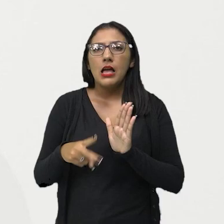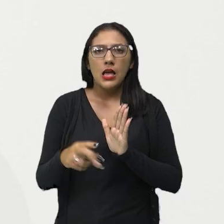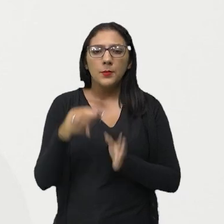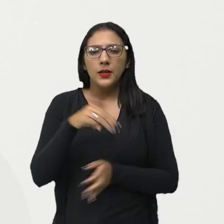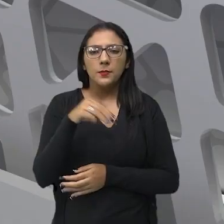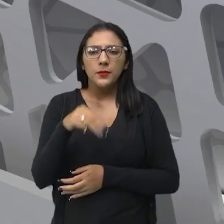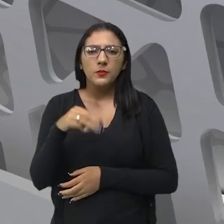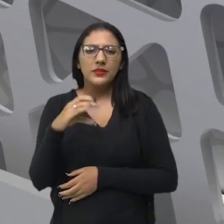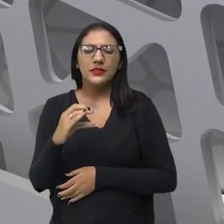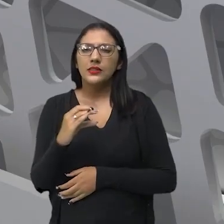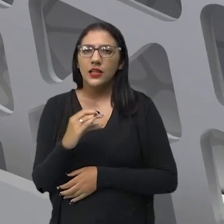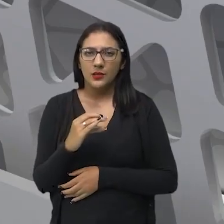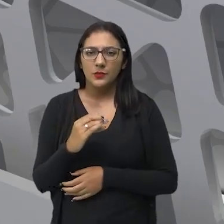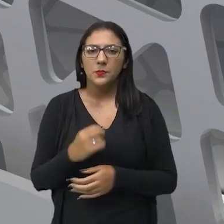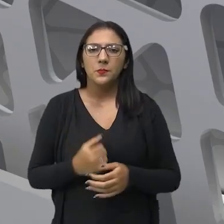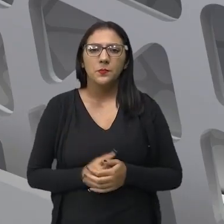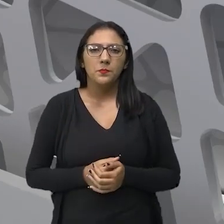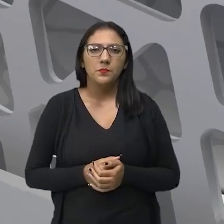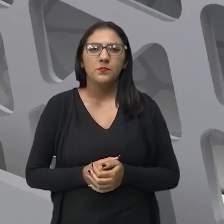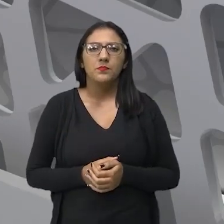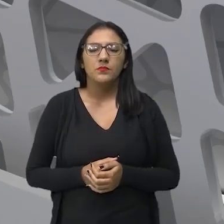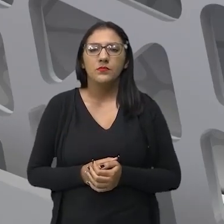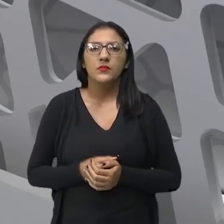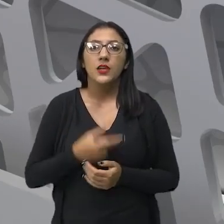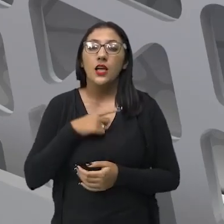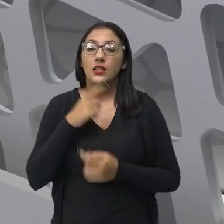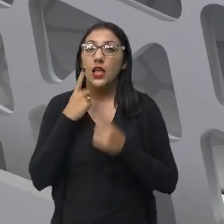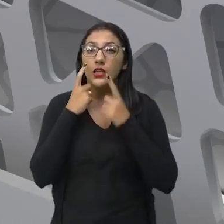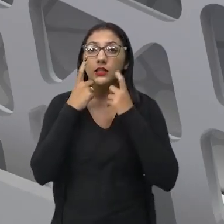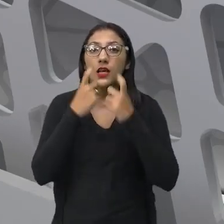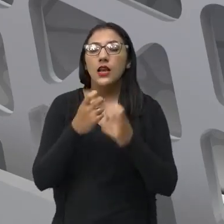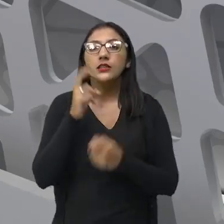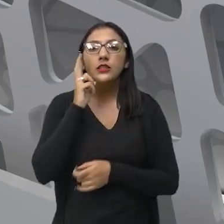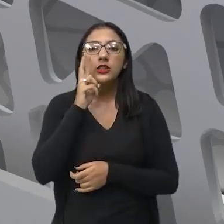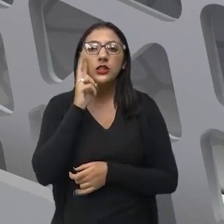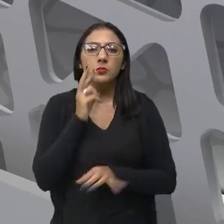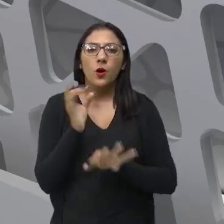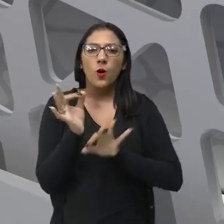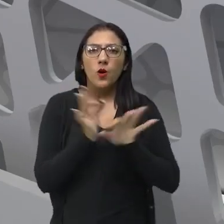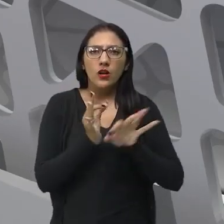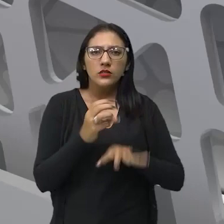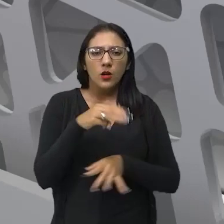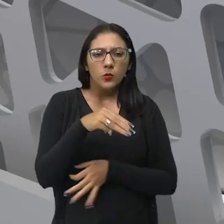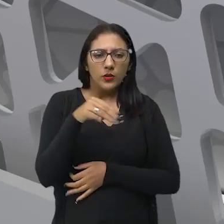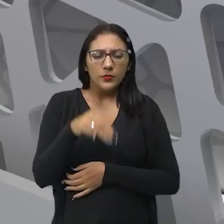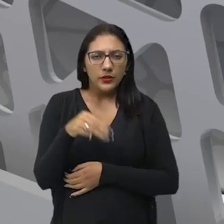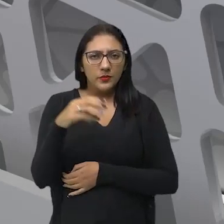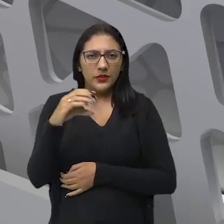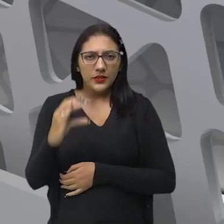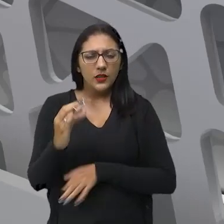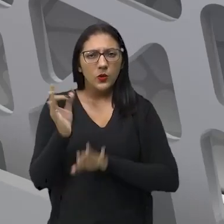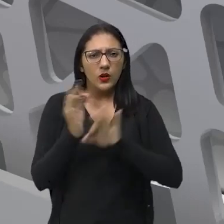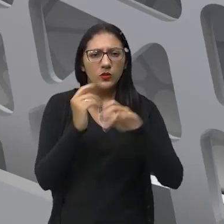ser sempre a multiplicação dos dois, tá? É sempre interessante a gente realizar o MMC